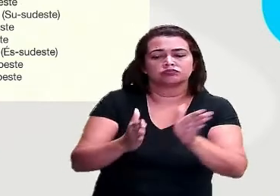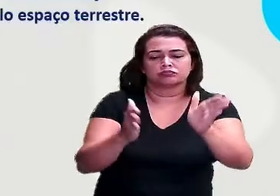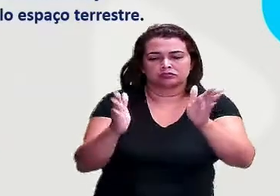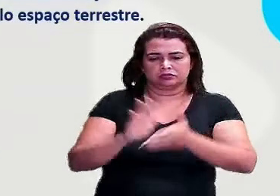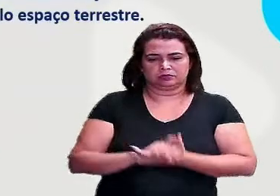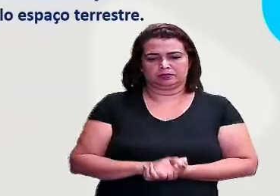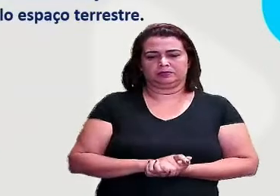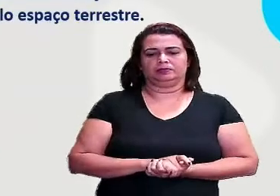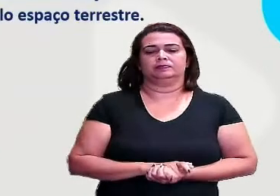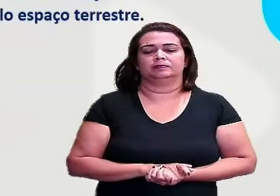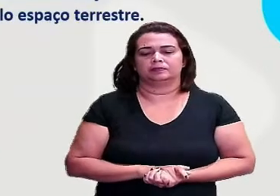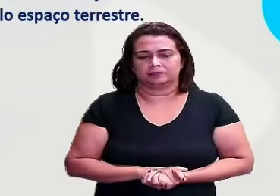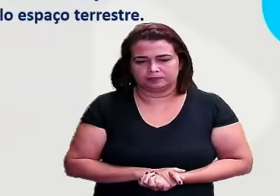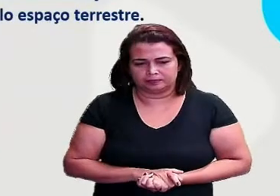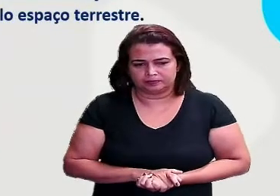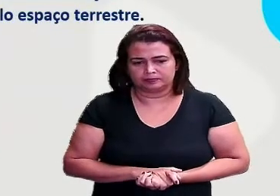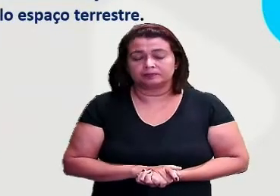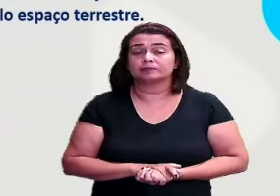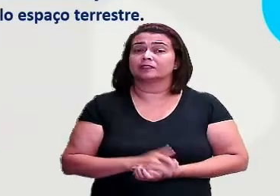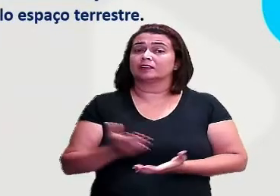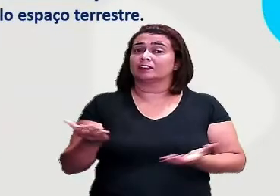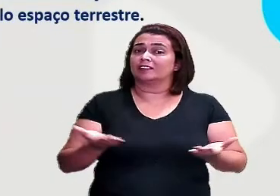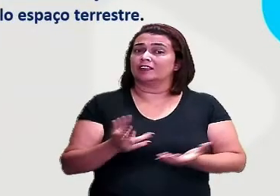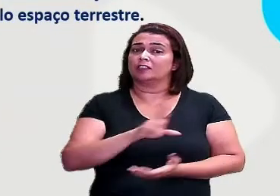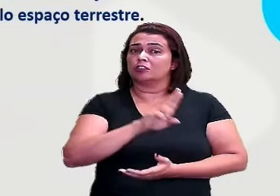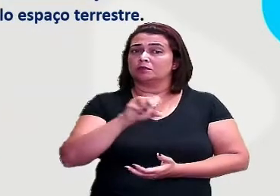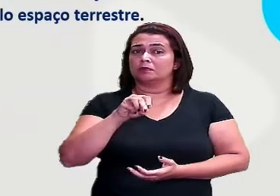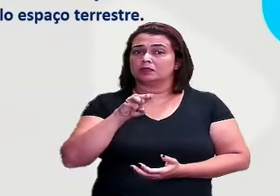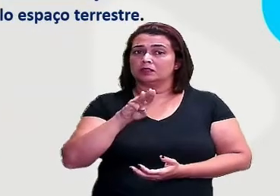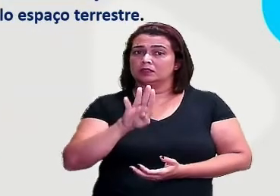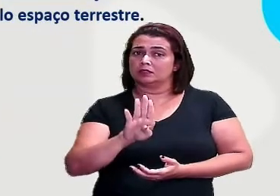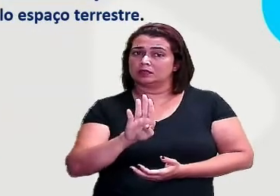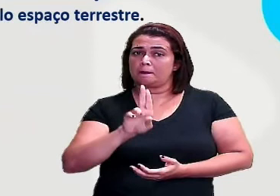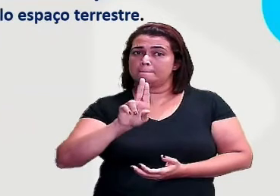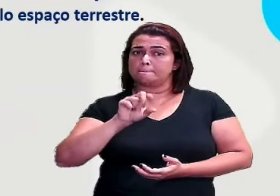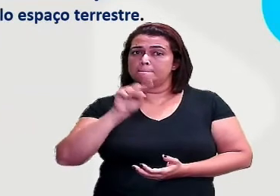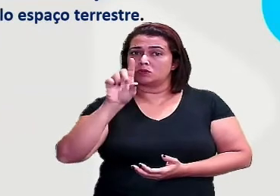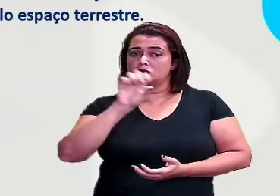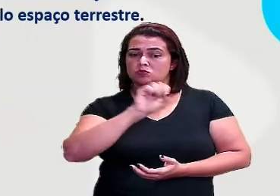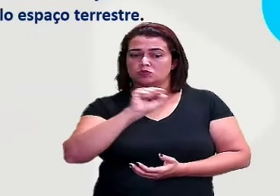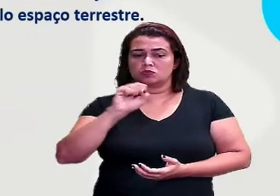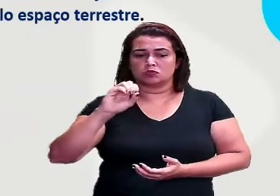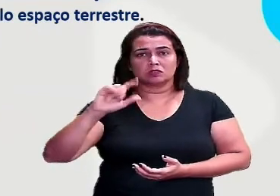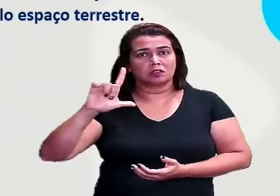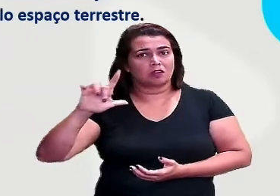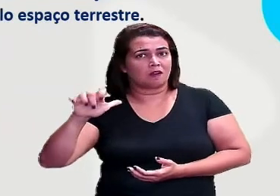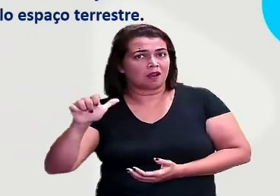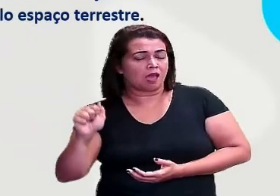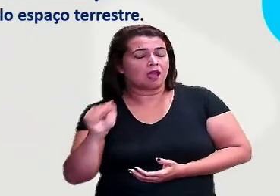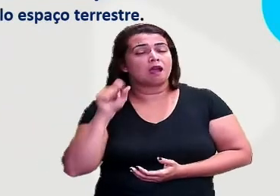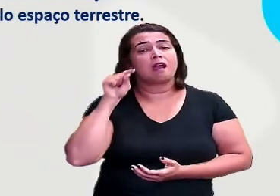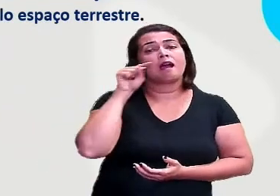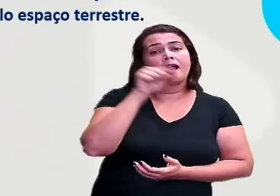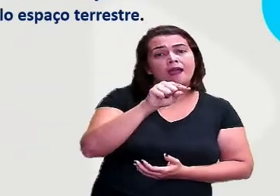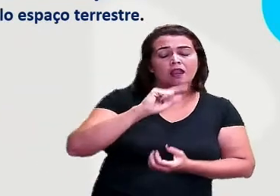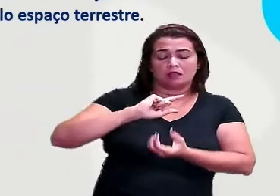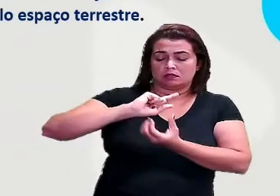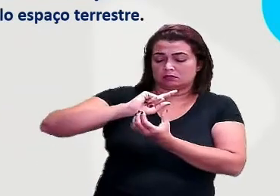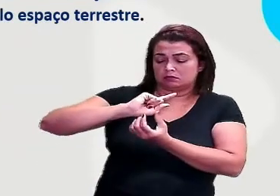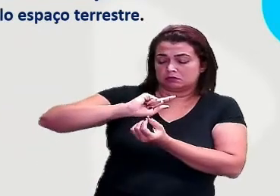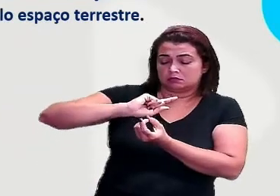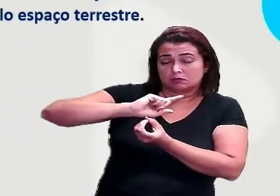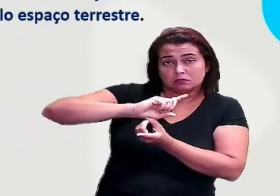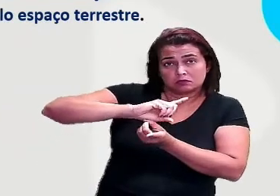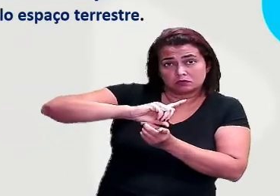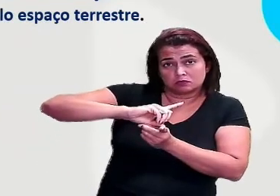Mais adiante, nós temos aqui ela, a bússola, certo? A bússola é uma ferramenta cartográfica